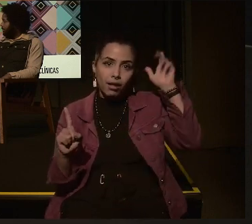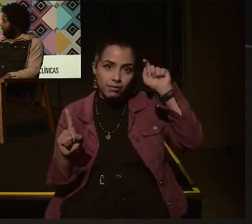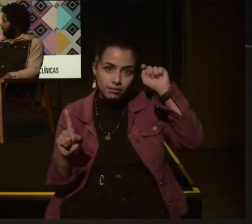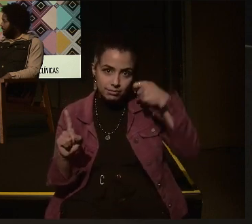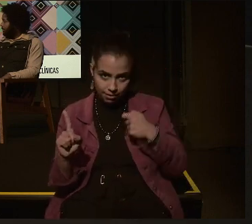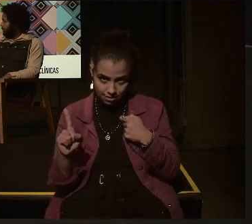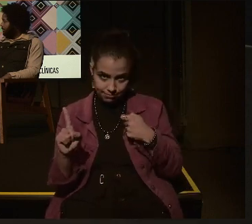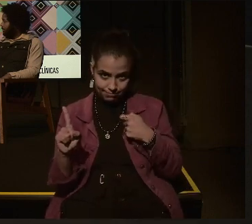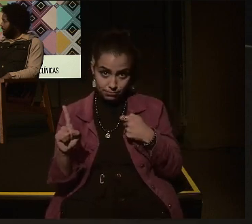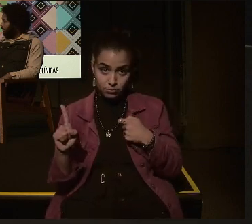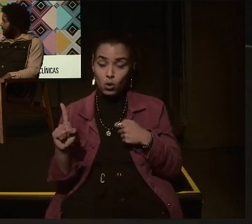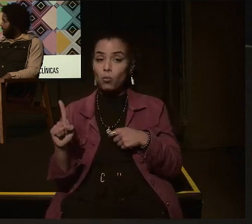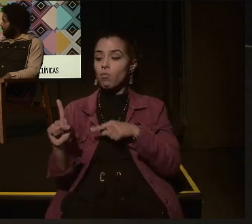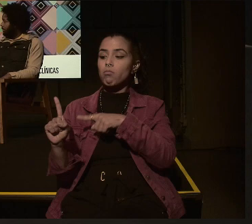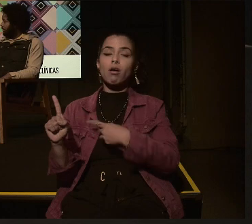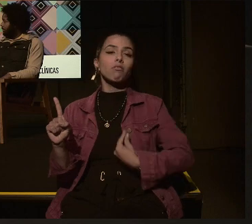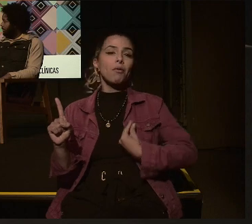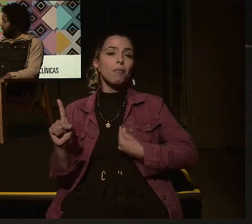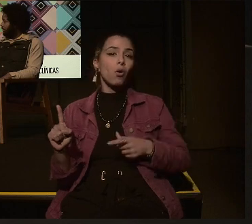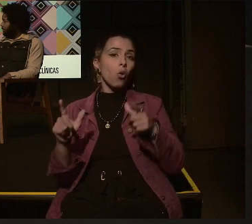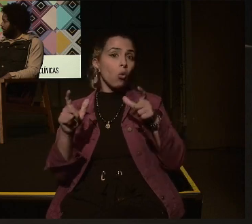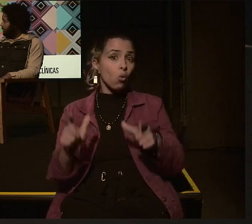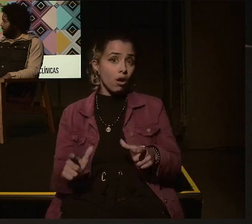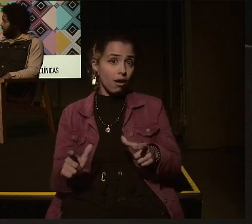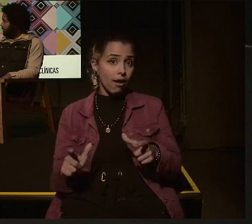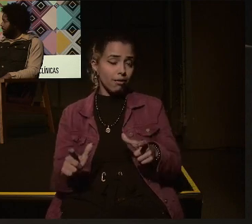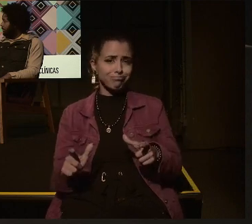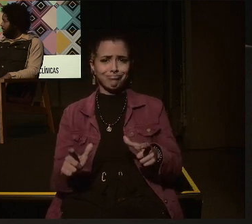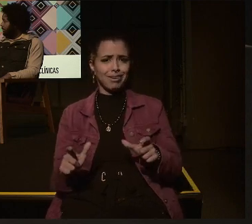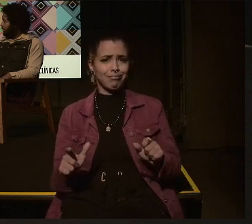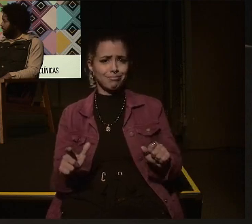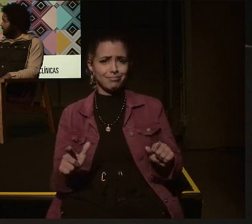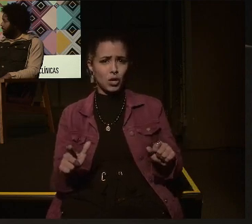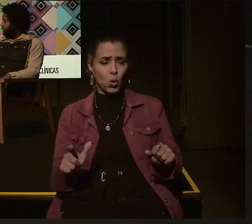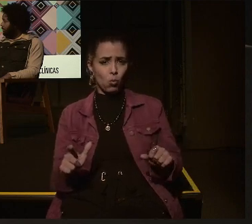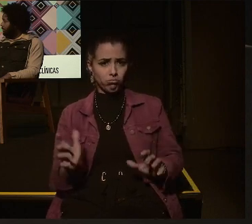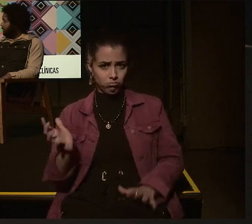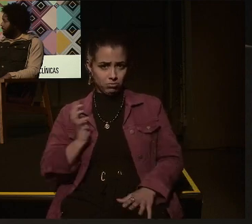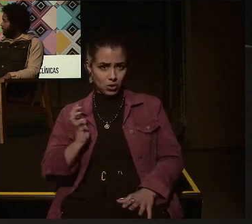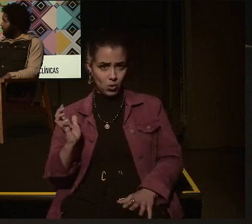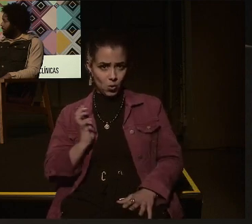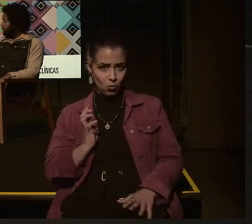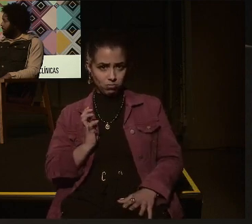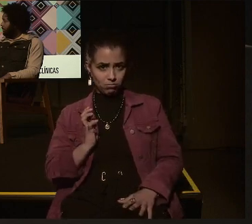O território dela, na cachoeirinha, mano.